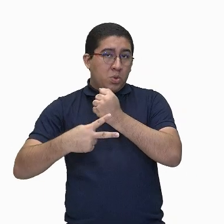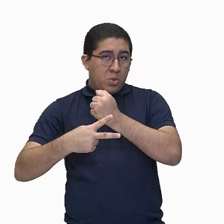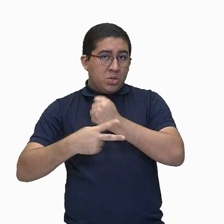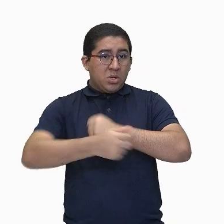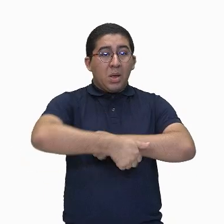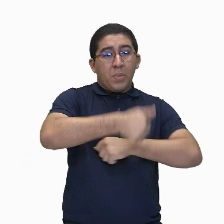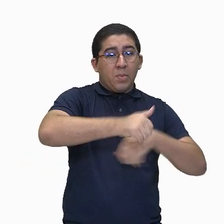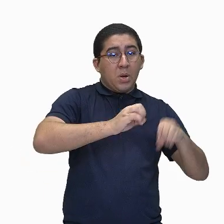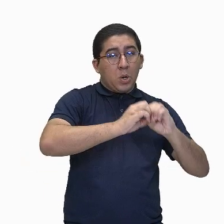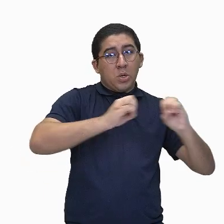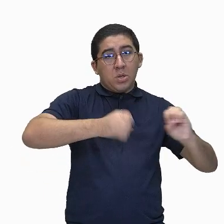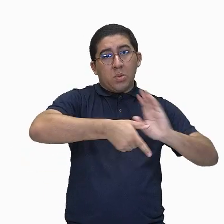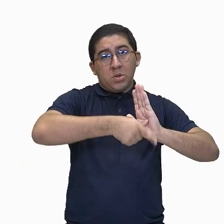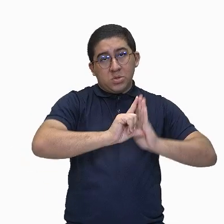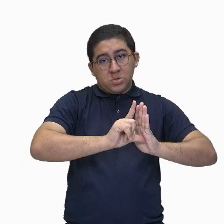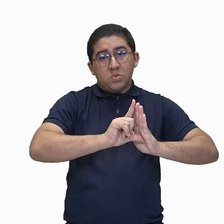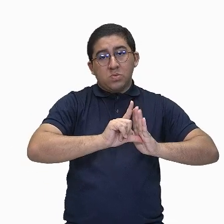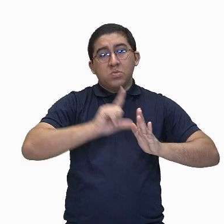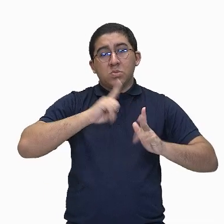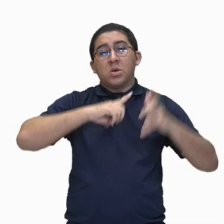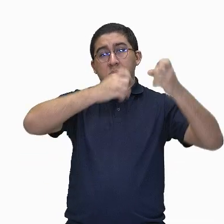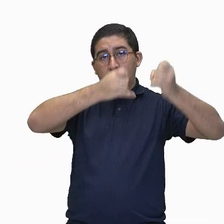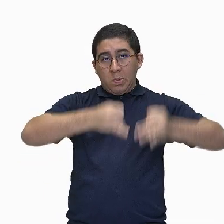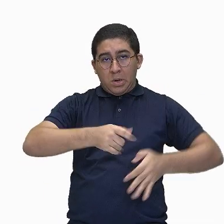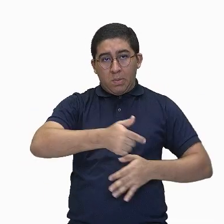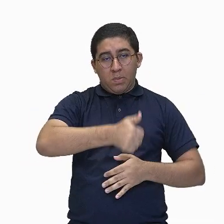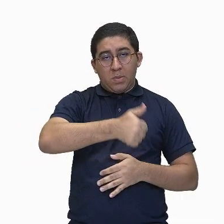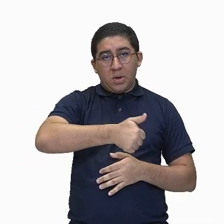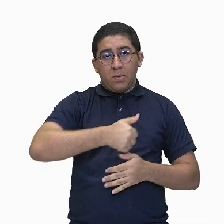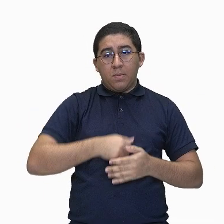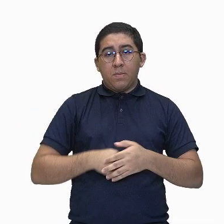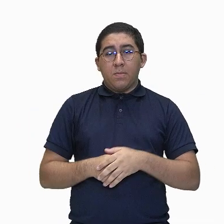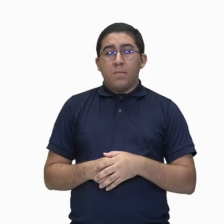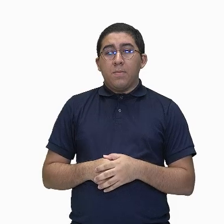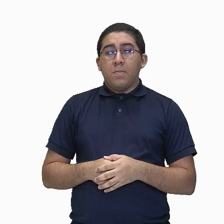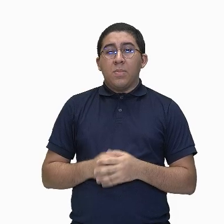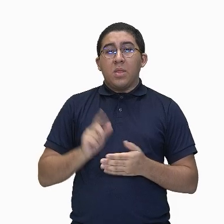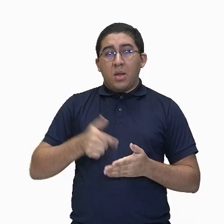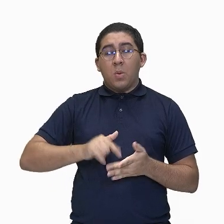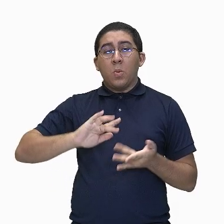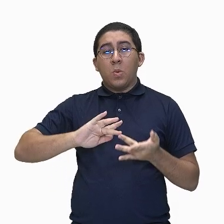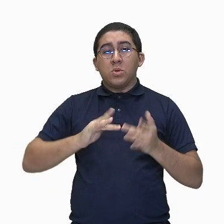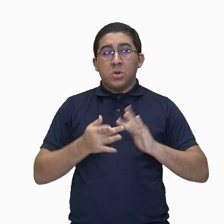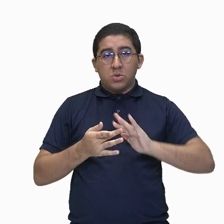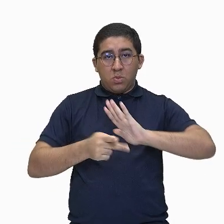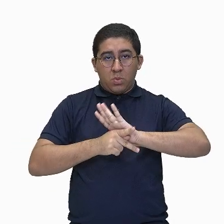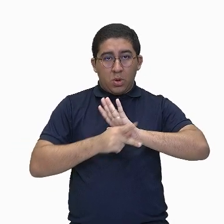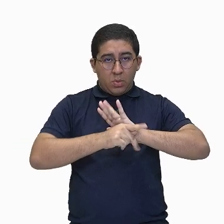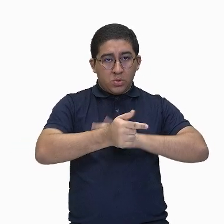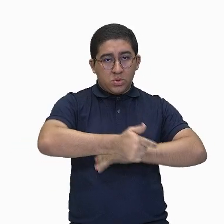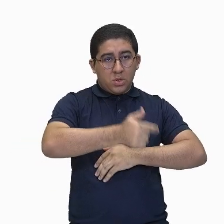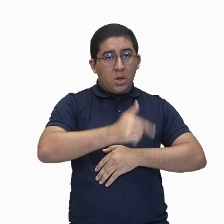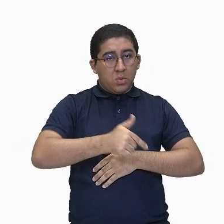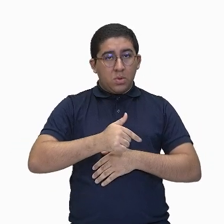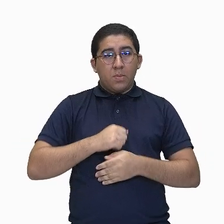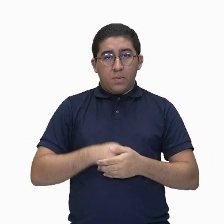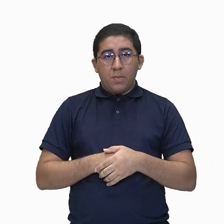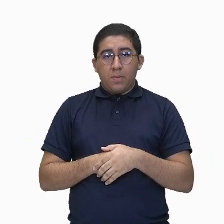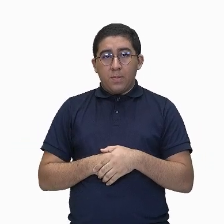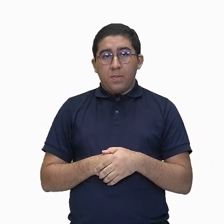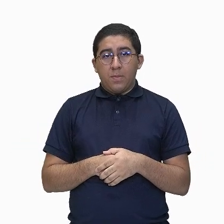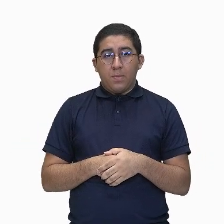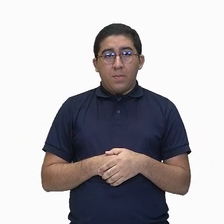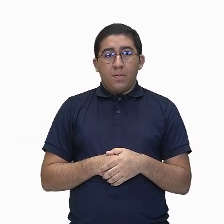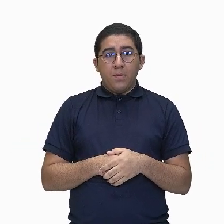foi dito antes, ou seja, do que está exposto na primeira oração, o sentido que está exposto na primeira oração. E agora a gente vai